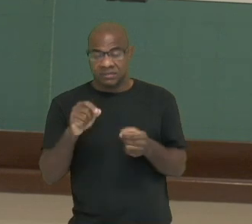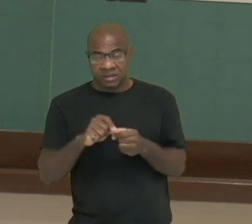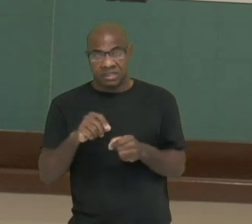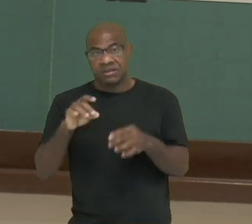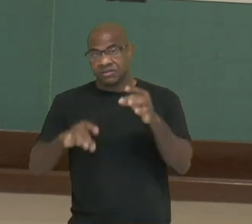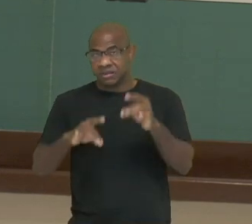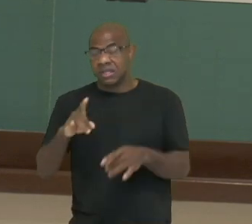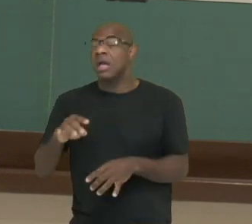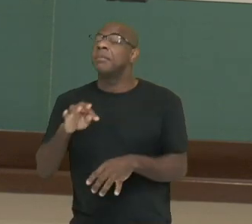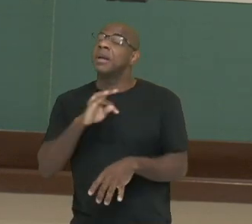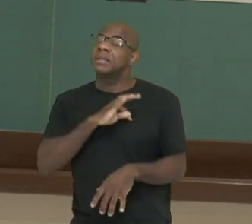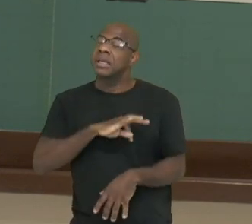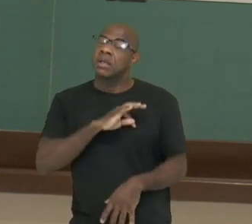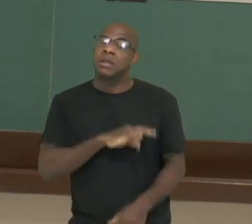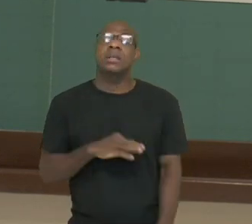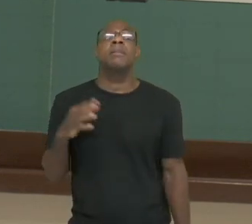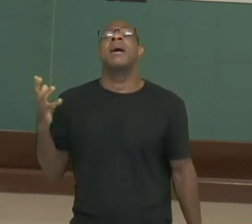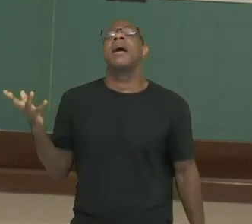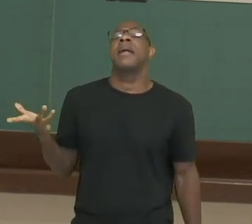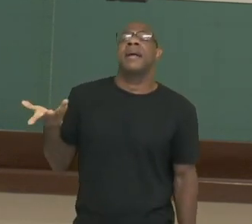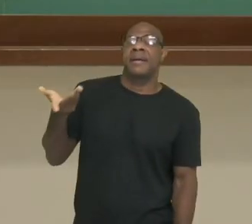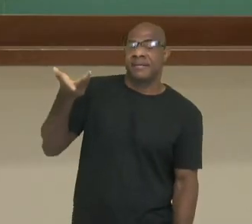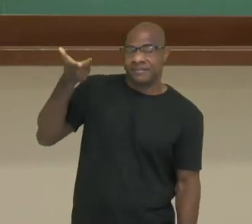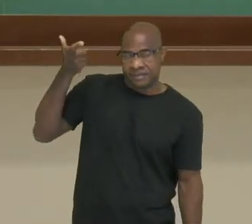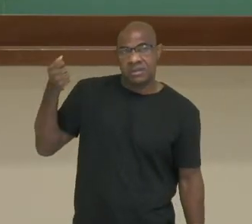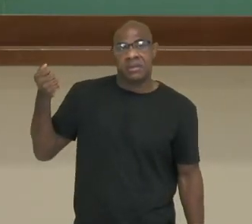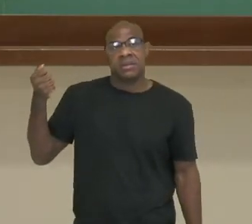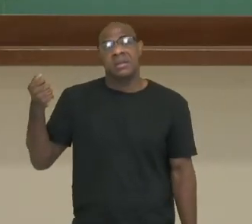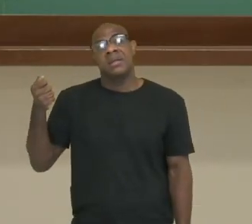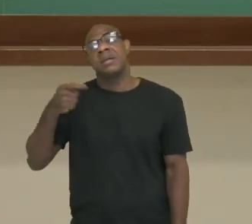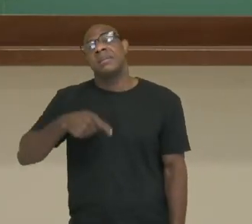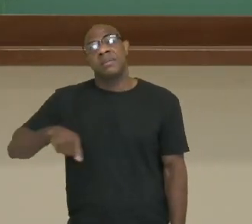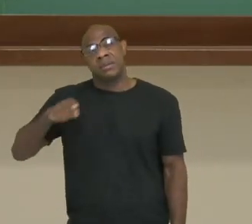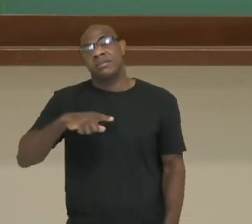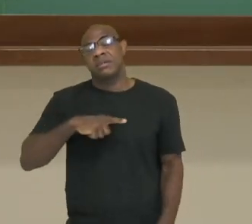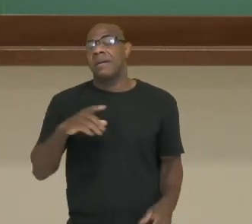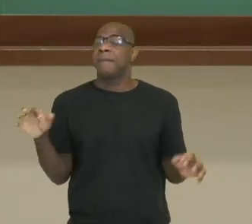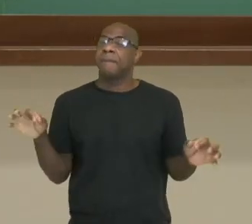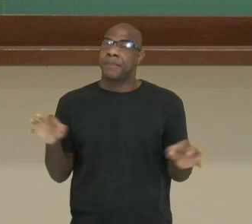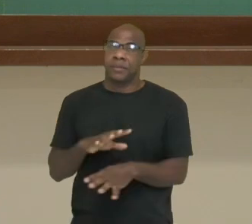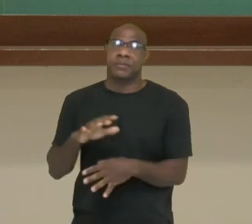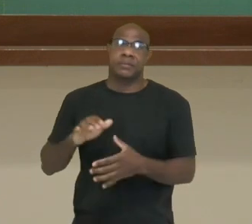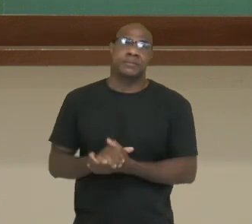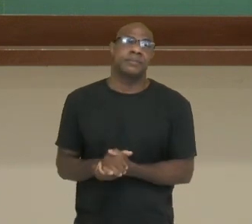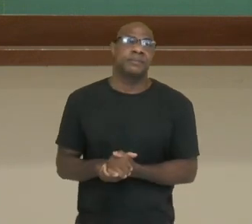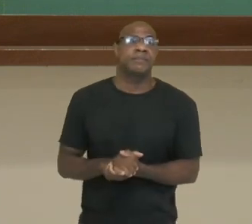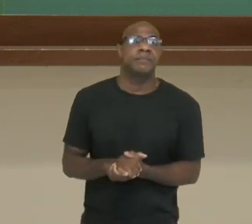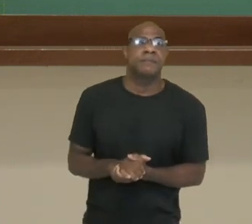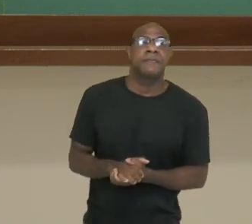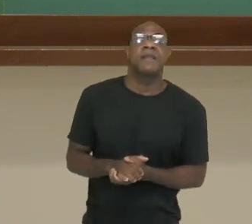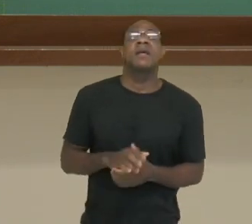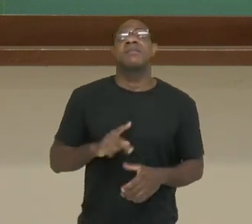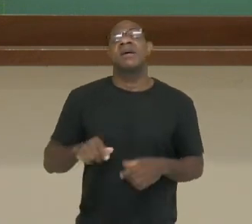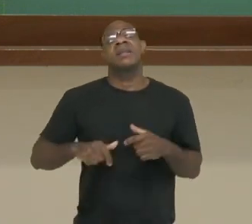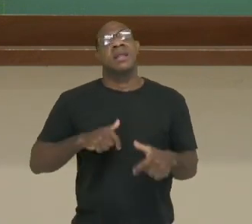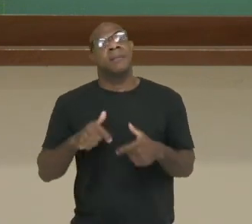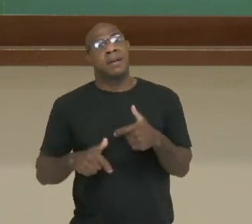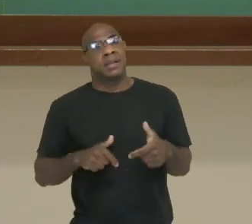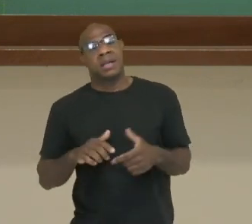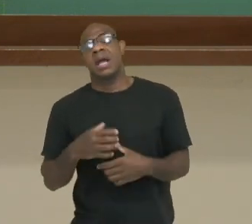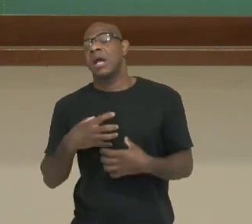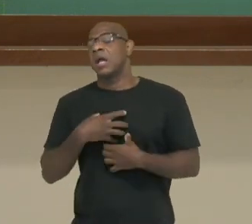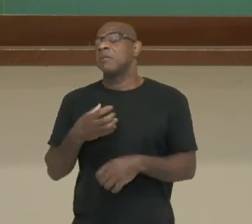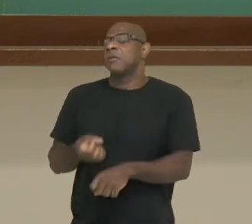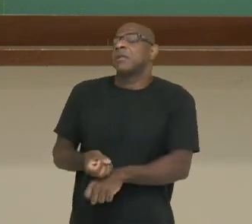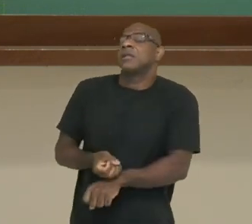é uma técnica maravilhosa para você estar pronto para a cena teatral, né? Vai trabalhar também a